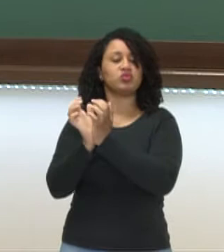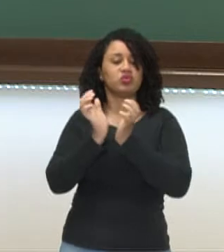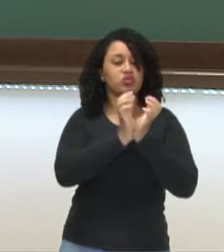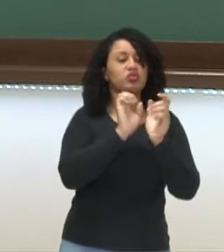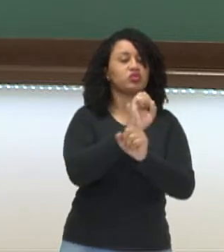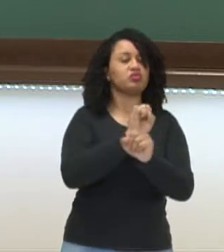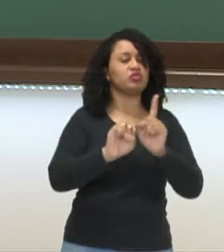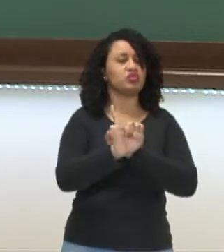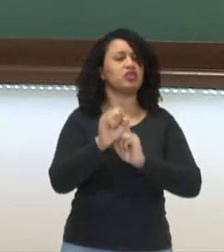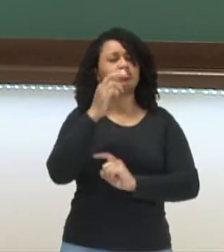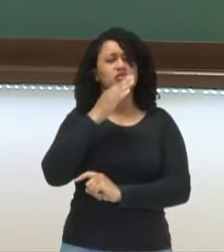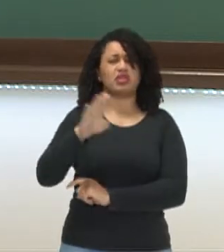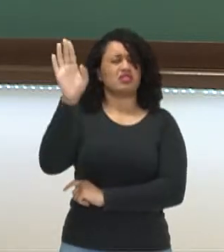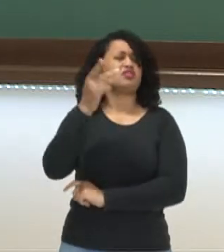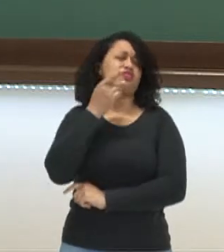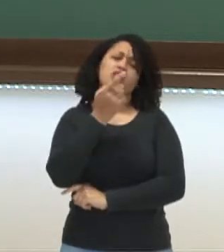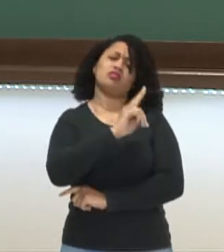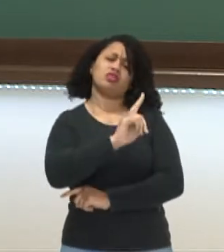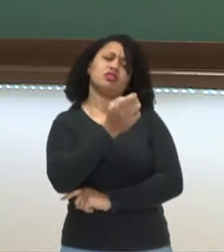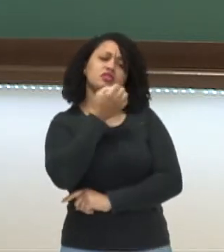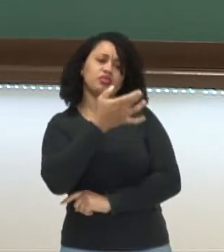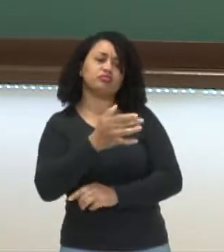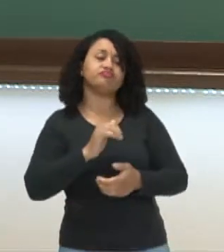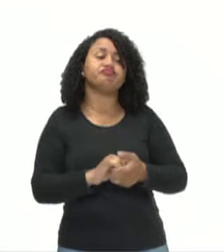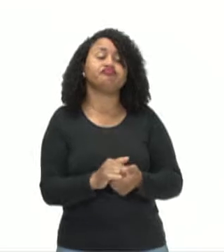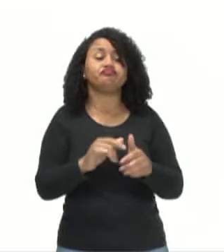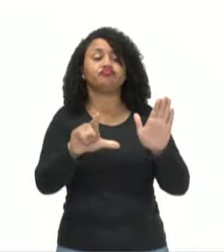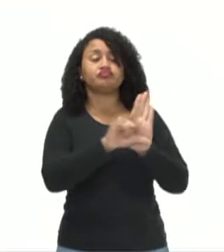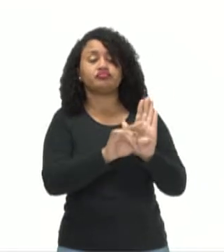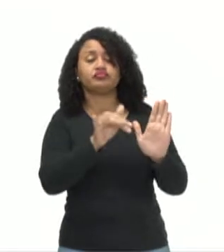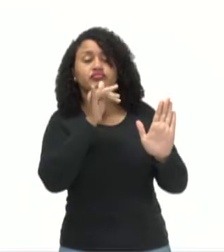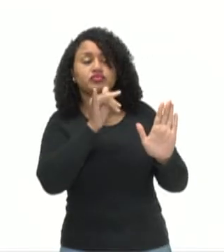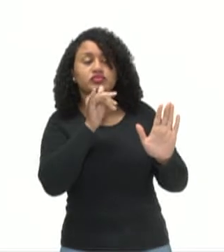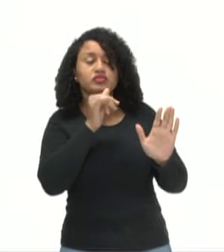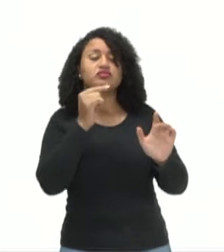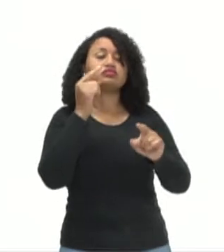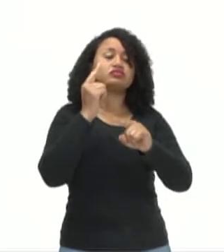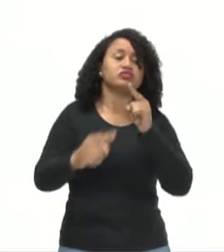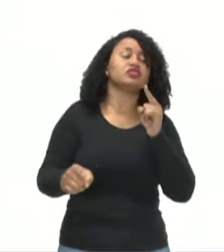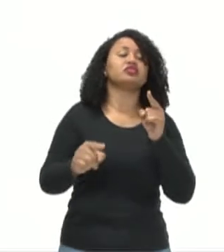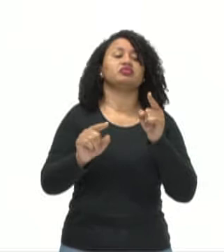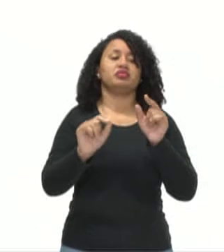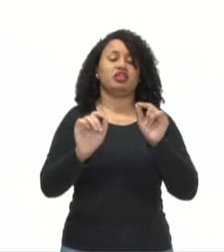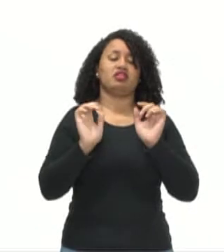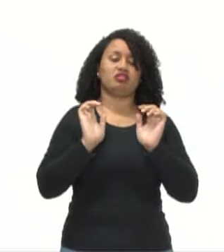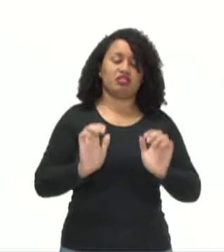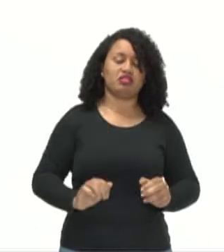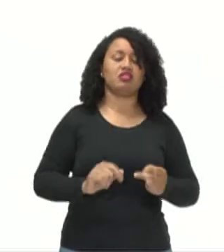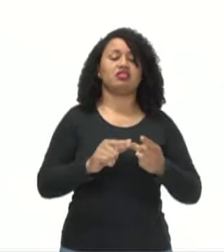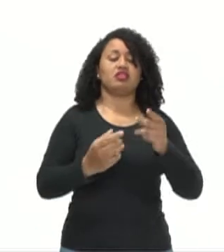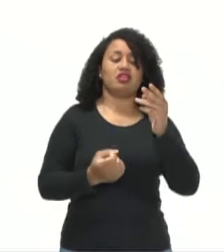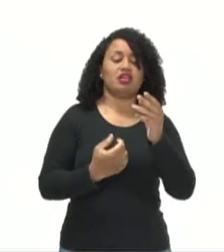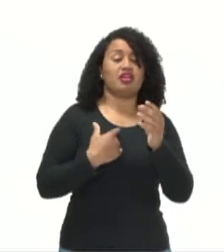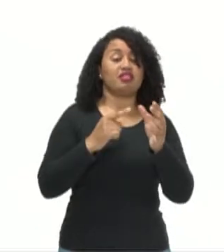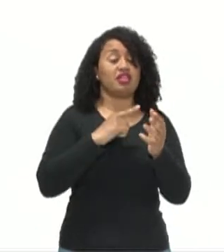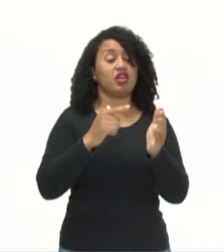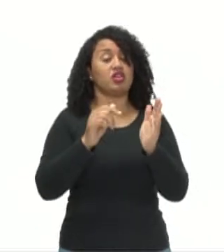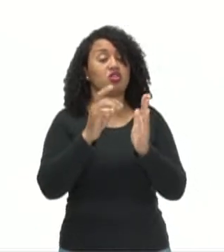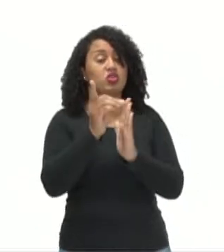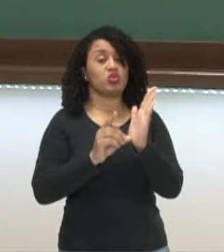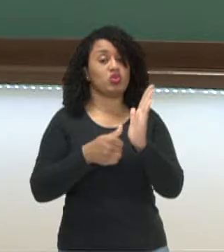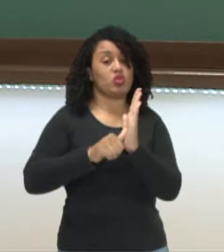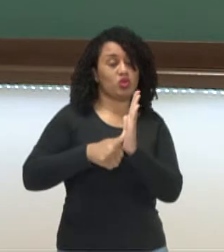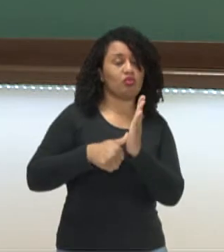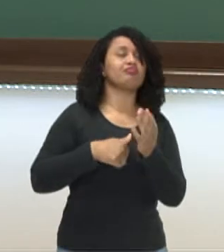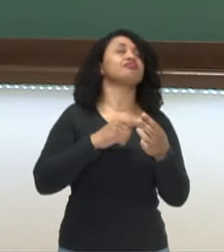consideravam indesejáveis. Essas leis aqui, por exemplo, proibiam a cidadania, proibiam a emissão de documentos, mandavam